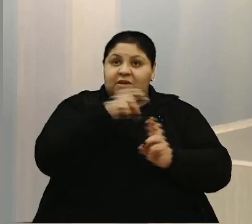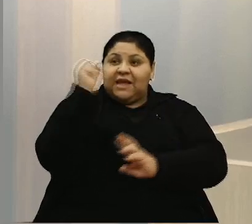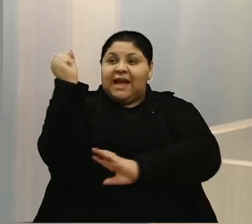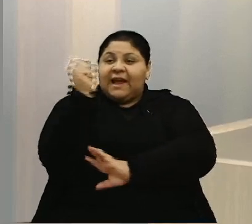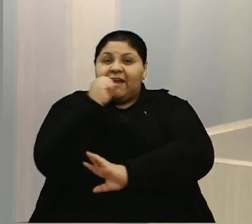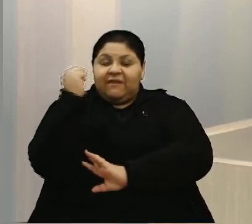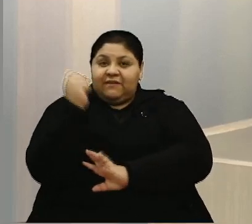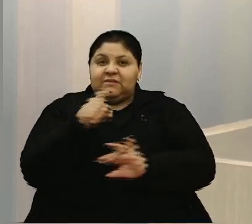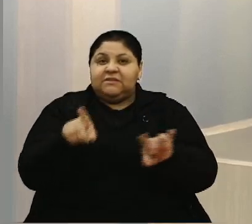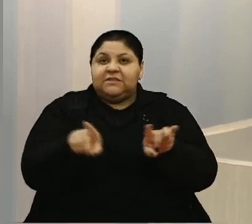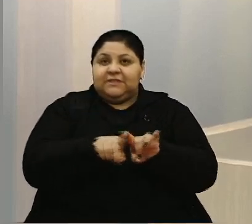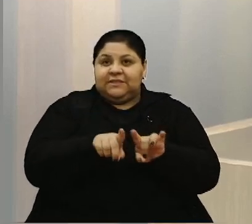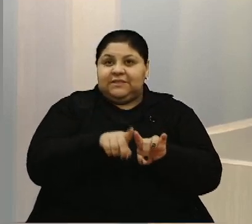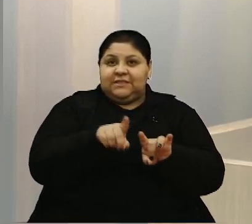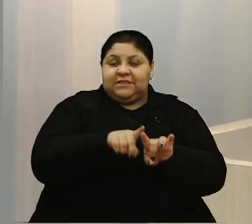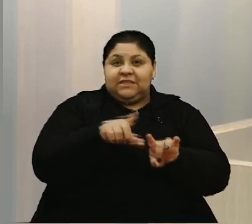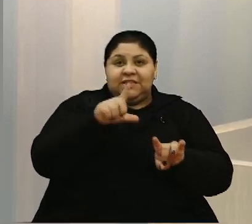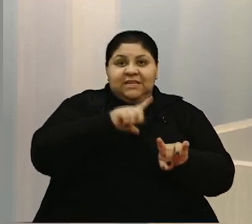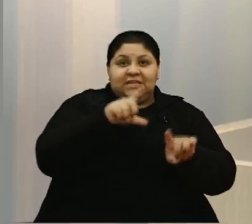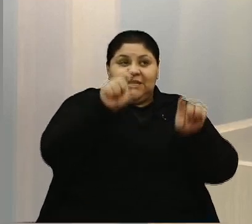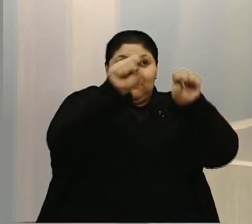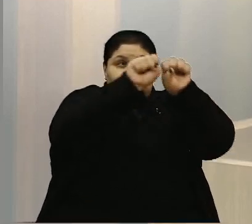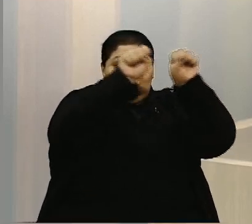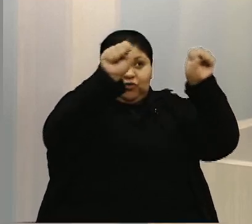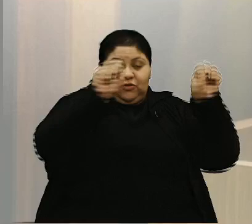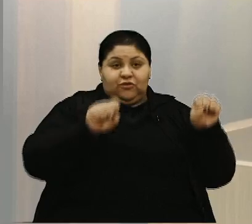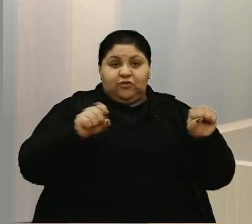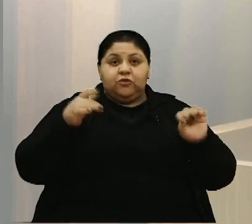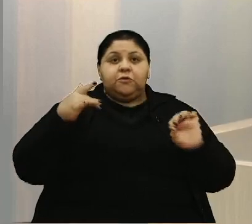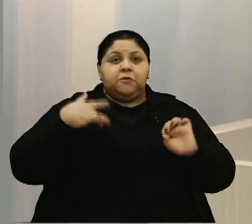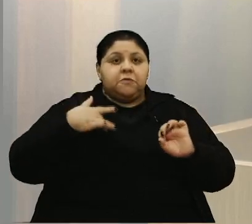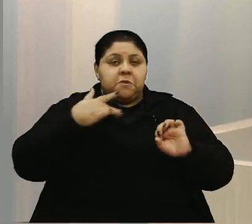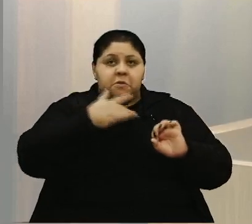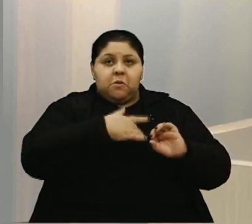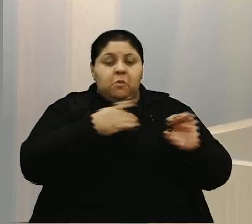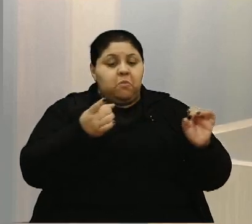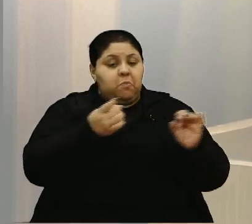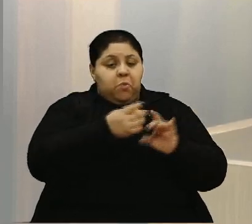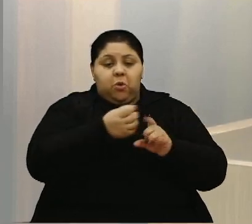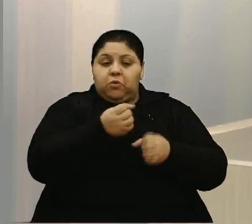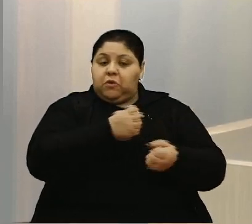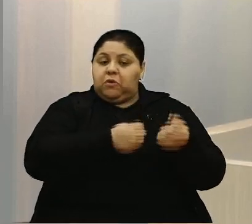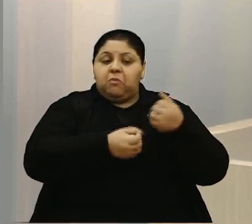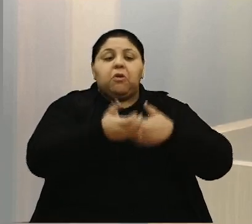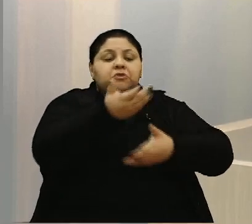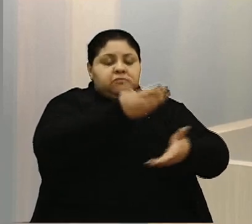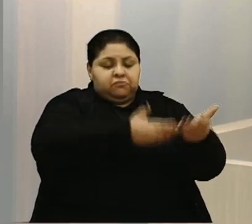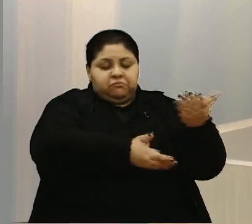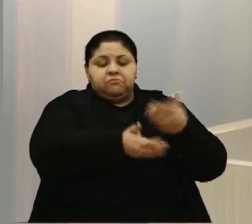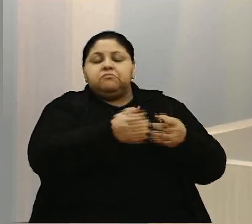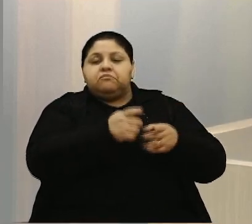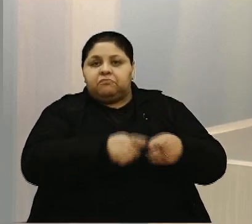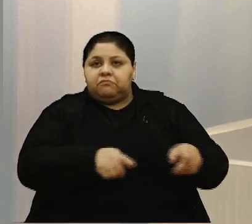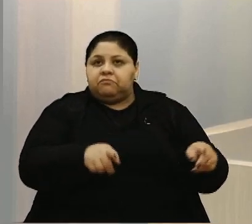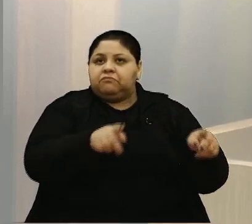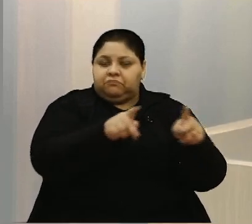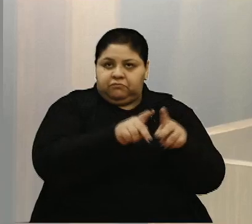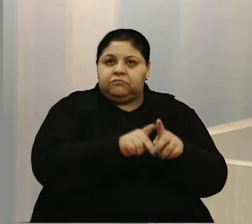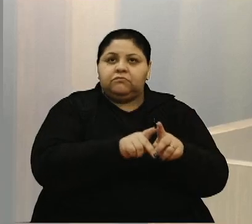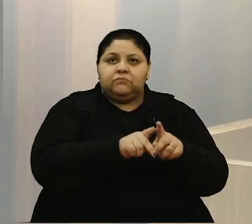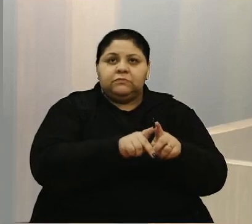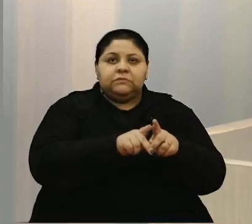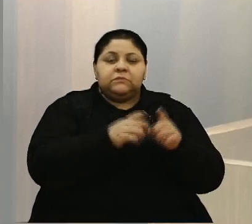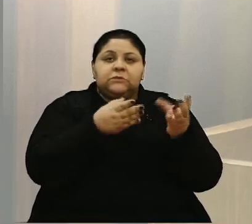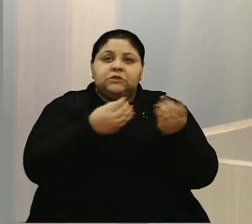nós termos um sistema de saúde robusto que pode ofertar atendimento à população, em